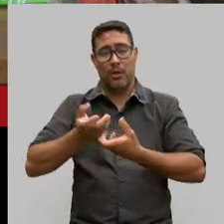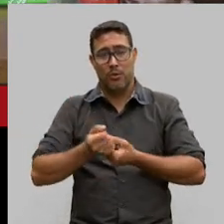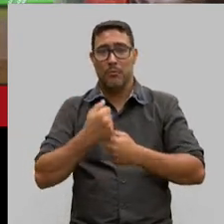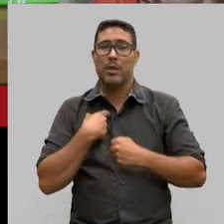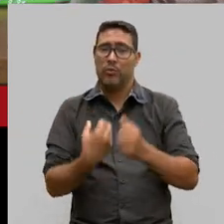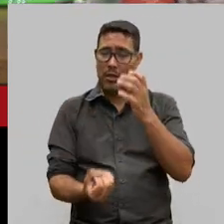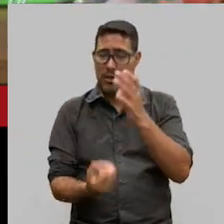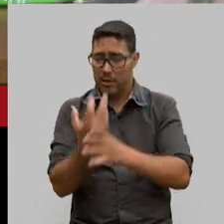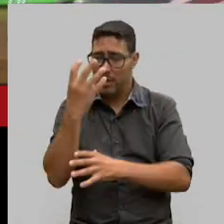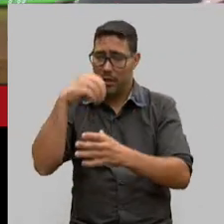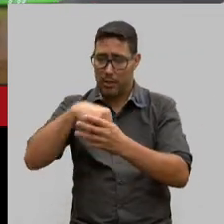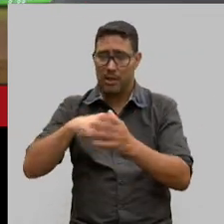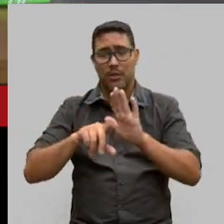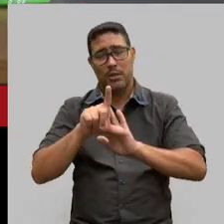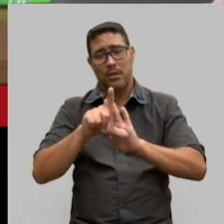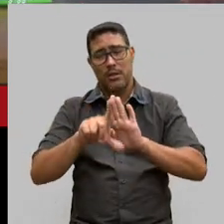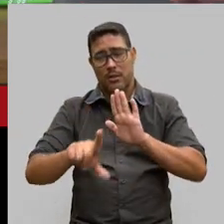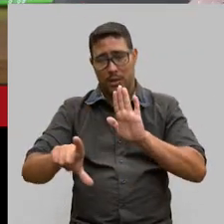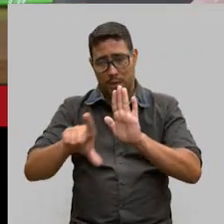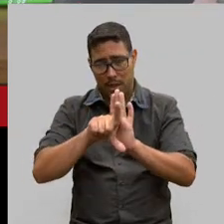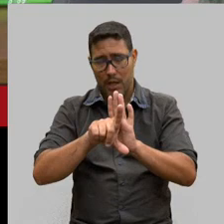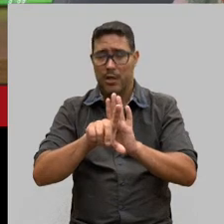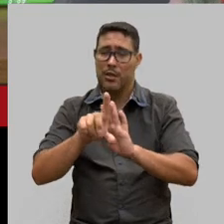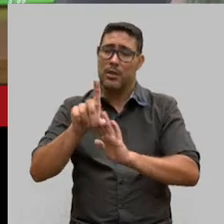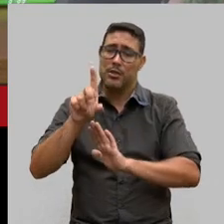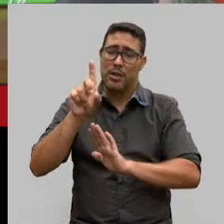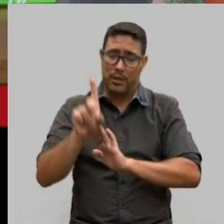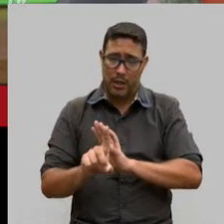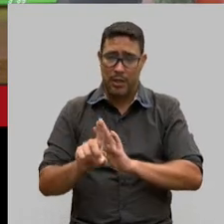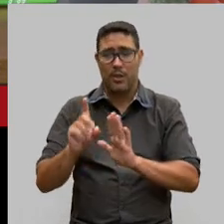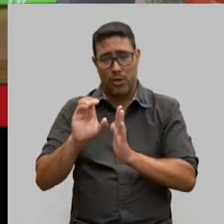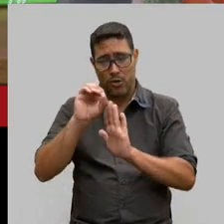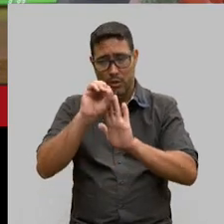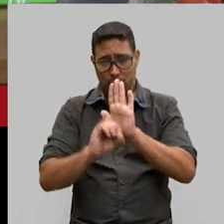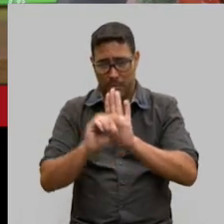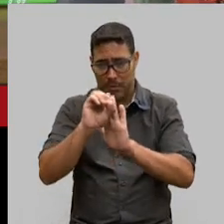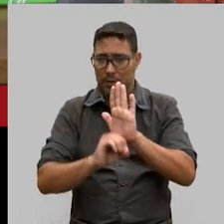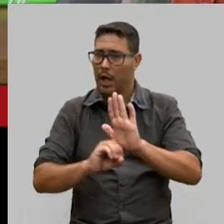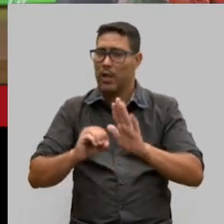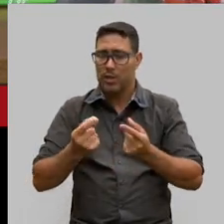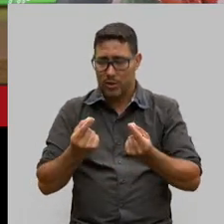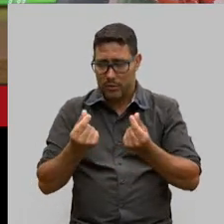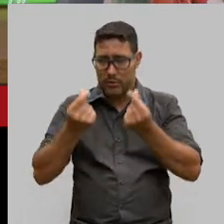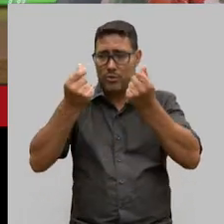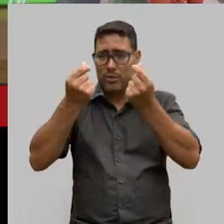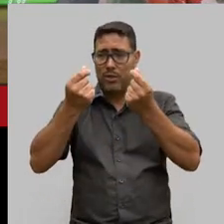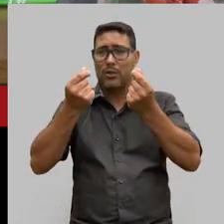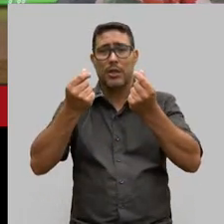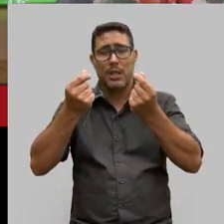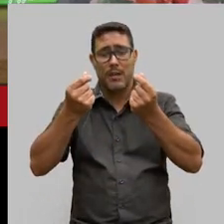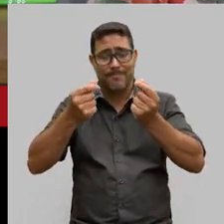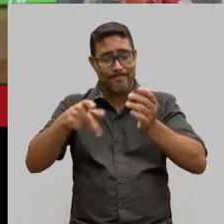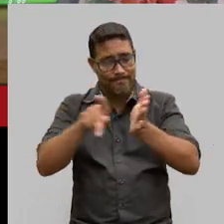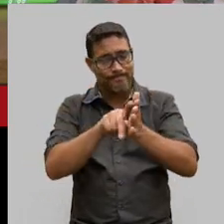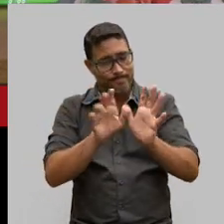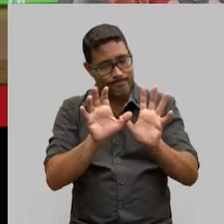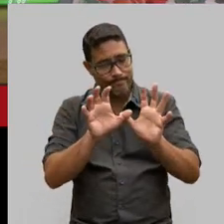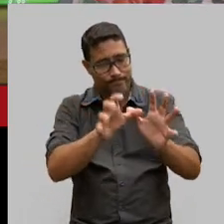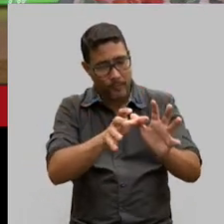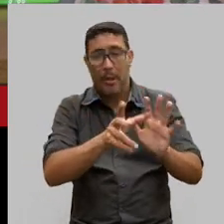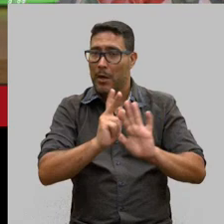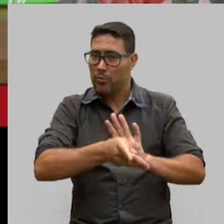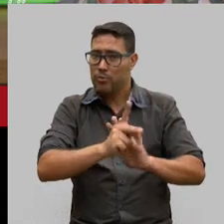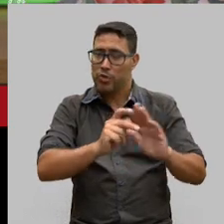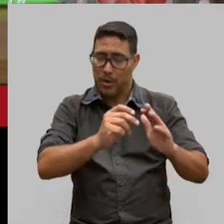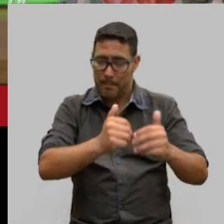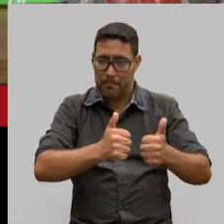nossa lei de diretriz orçamentária e no próprio orçamento recursos que serão extremamente importante paraa manutenção da política Então eu quero que